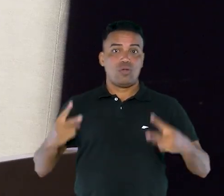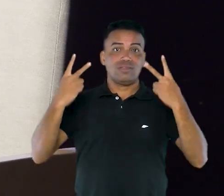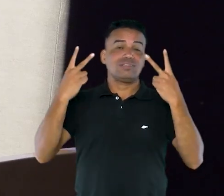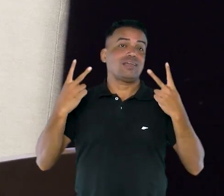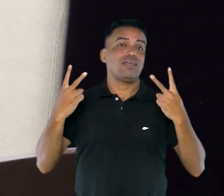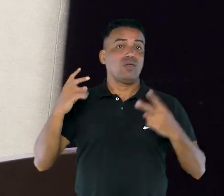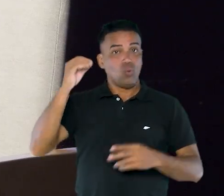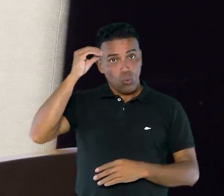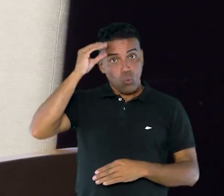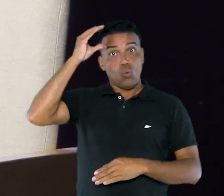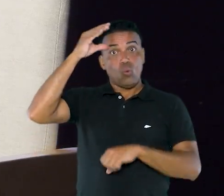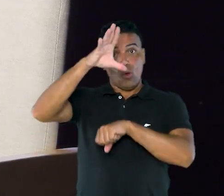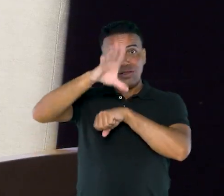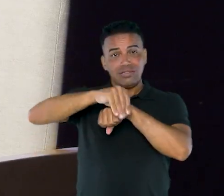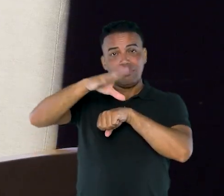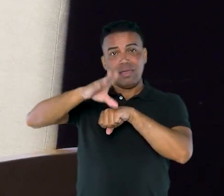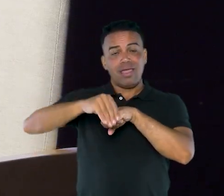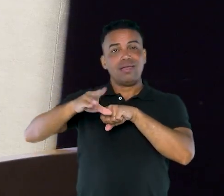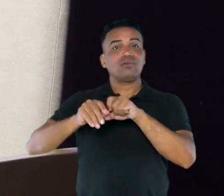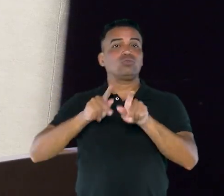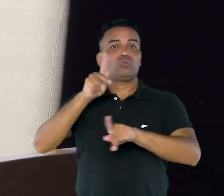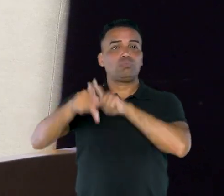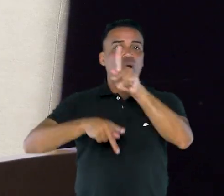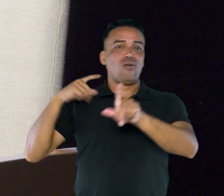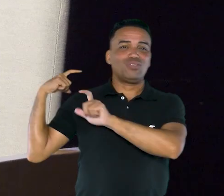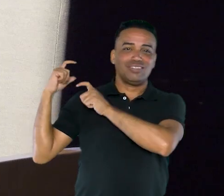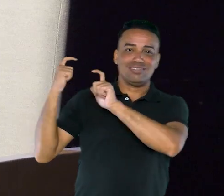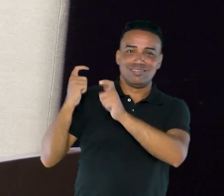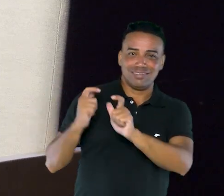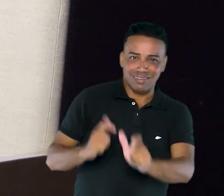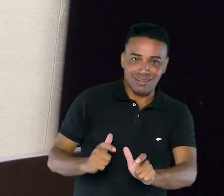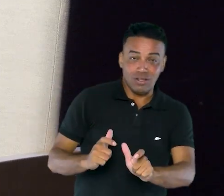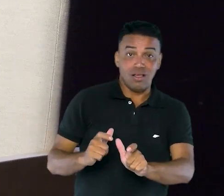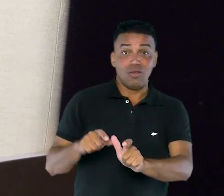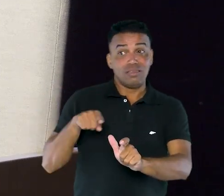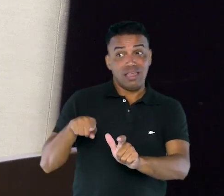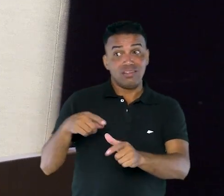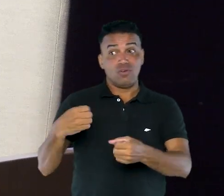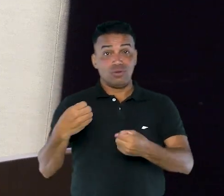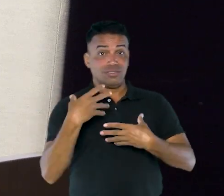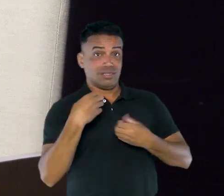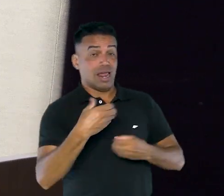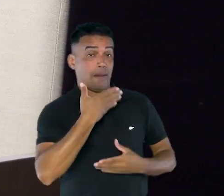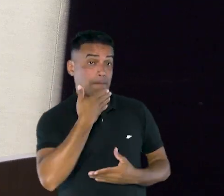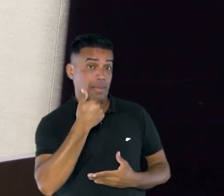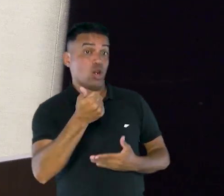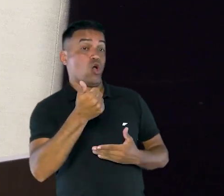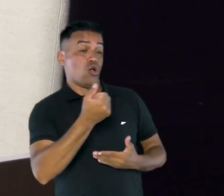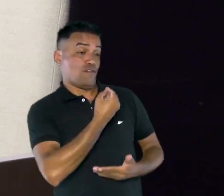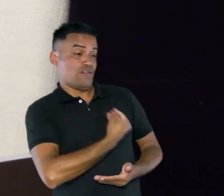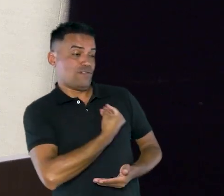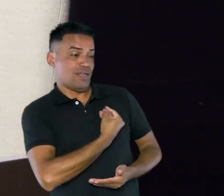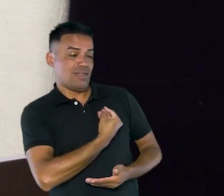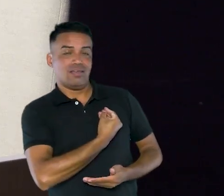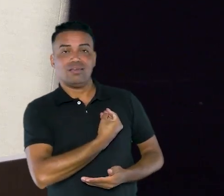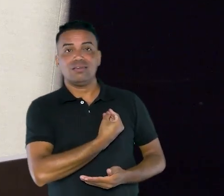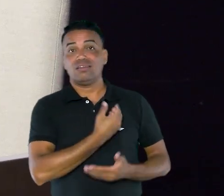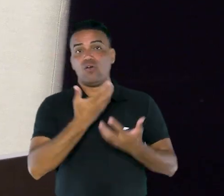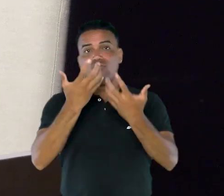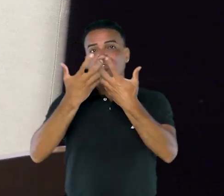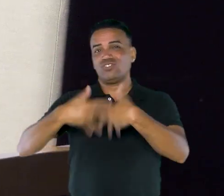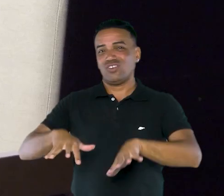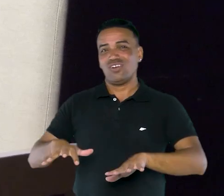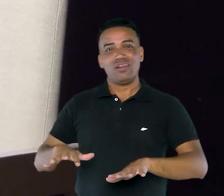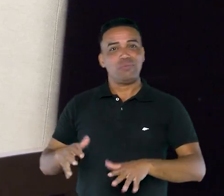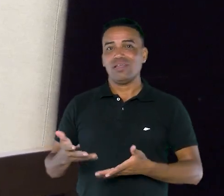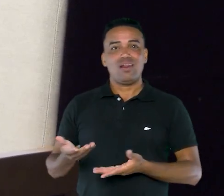do conhecimento desses povos. E isso faz com que a ideia de que eles vão ensinar a gente a viver melhor no mundo pior não funcione,